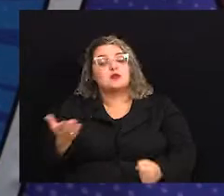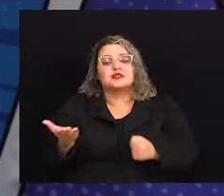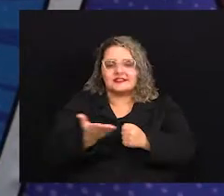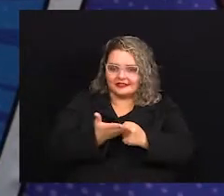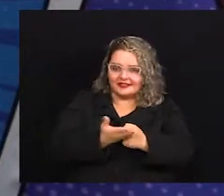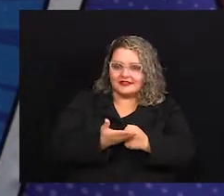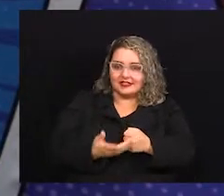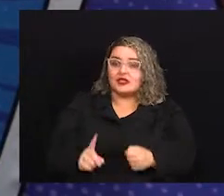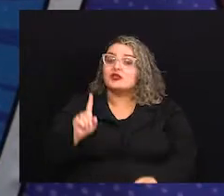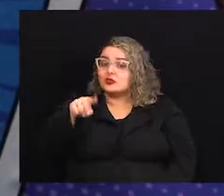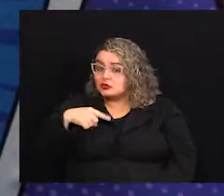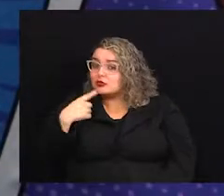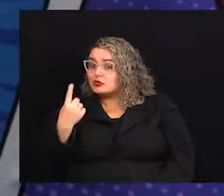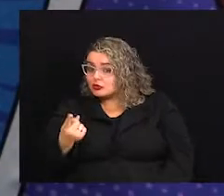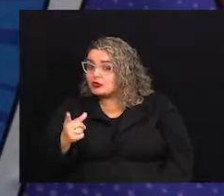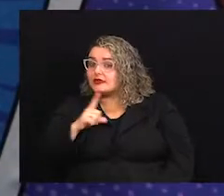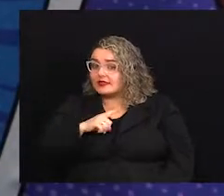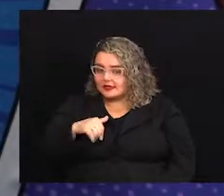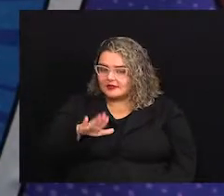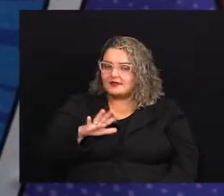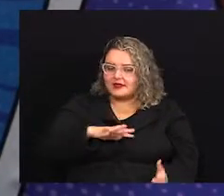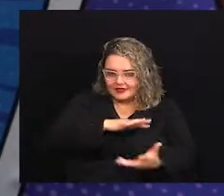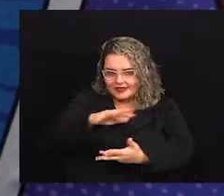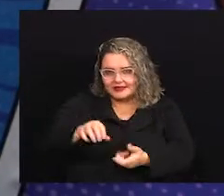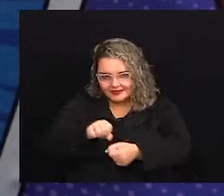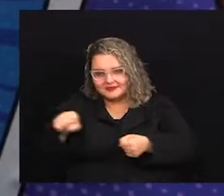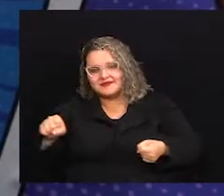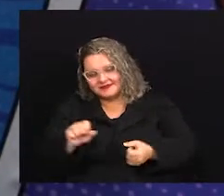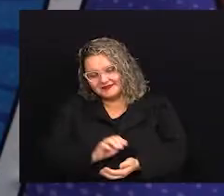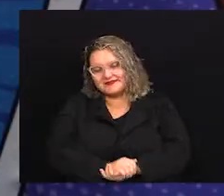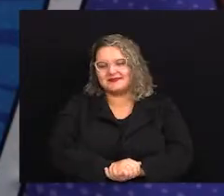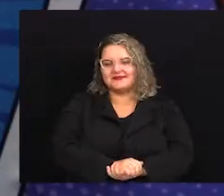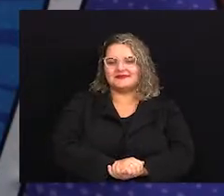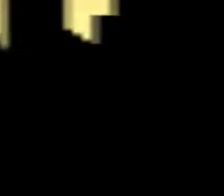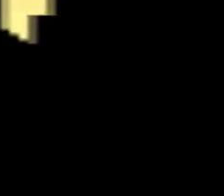rápido intervalo e no próximo bloco tem mais Universo Épico.